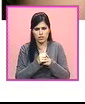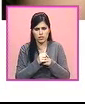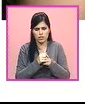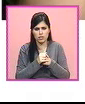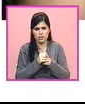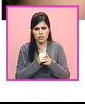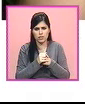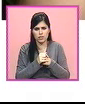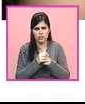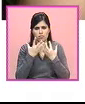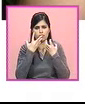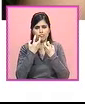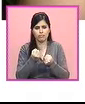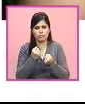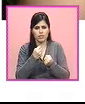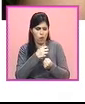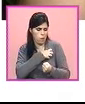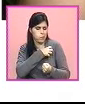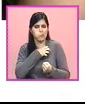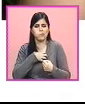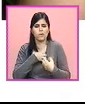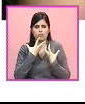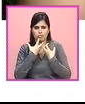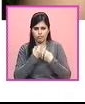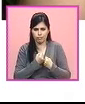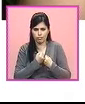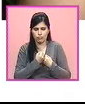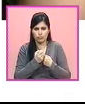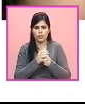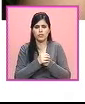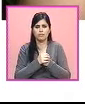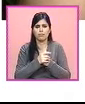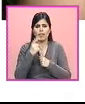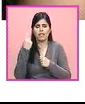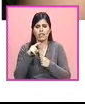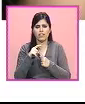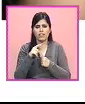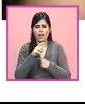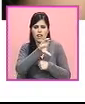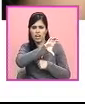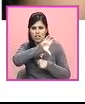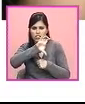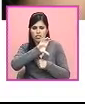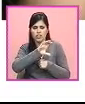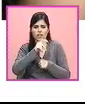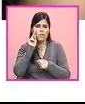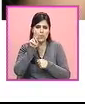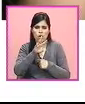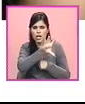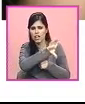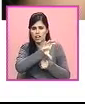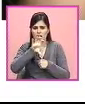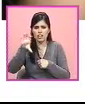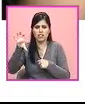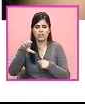para a cicatrização, para crostas. Nesta imagem, conseguimos ver então a tal banda, a tal região toda do nervo que